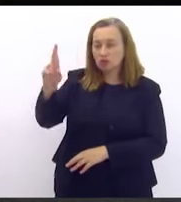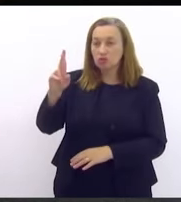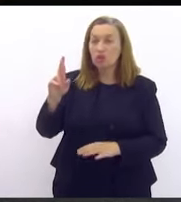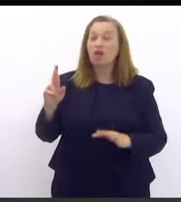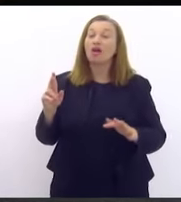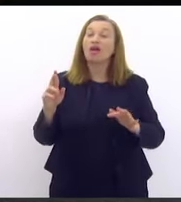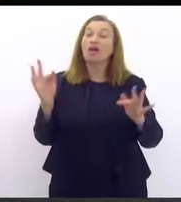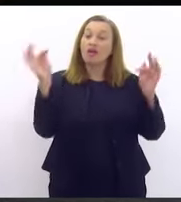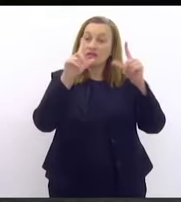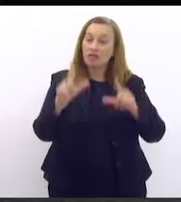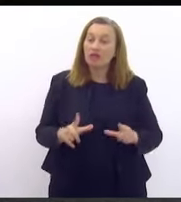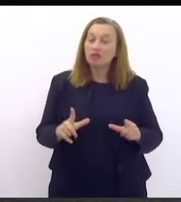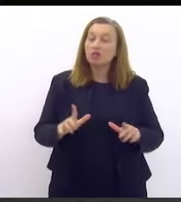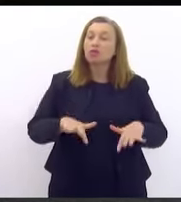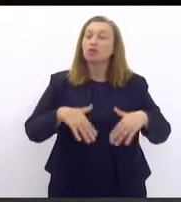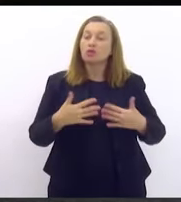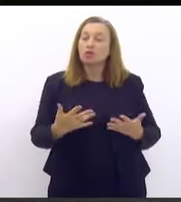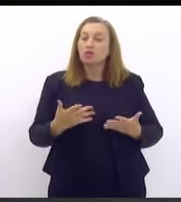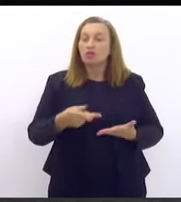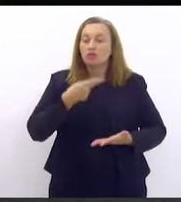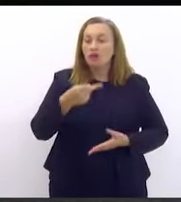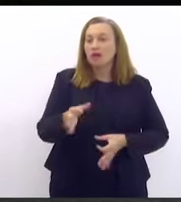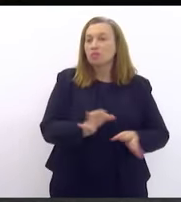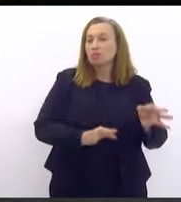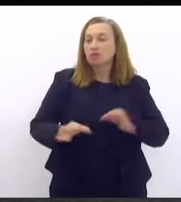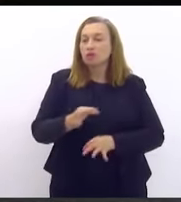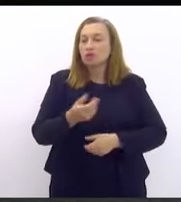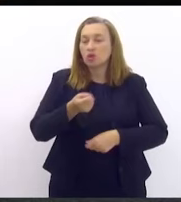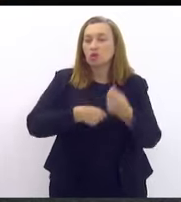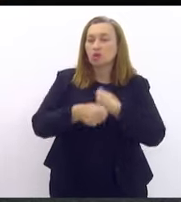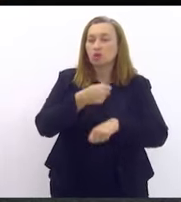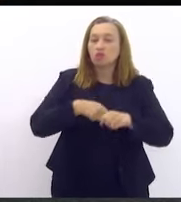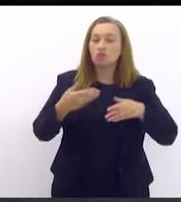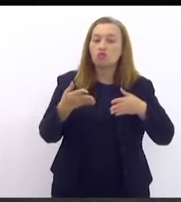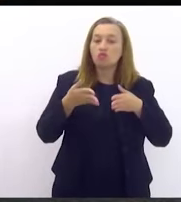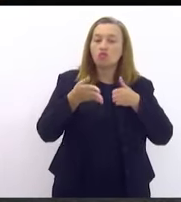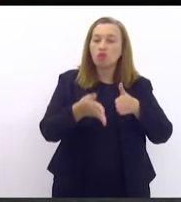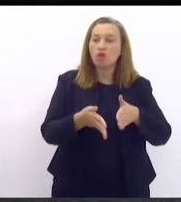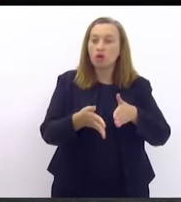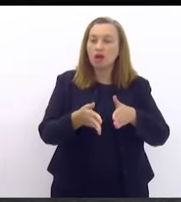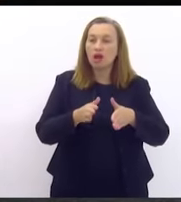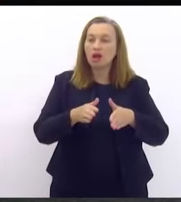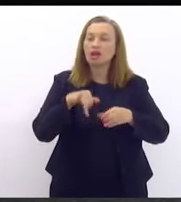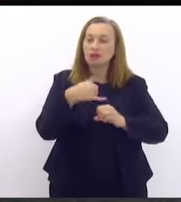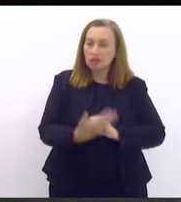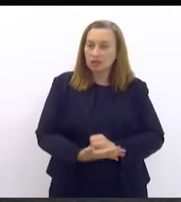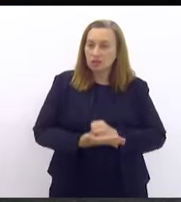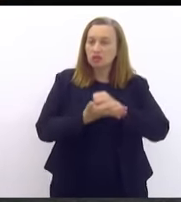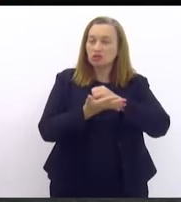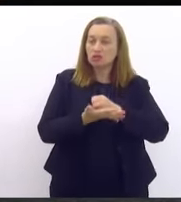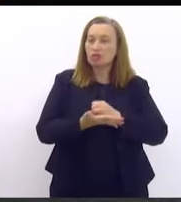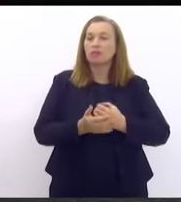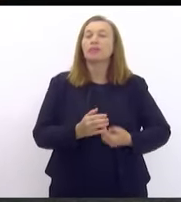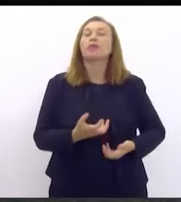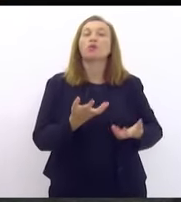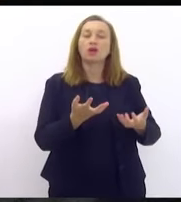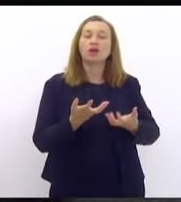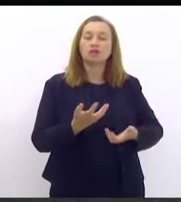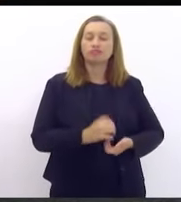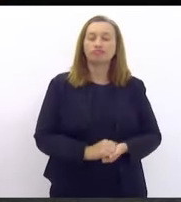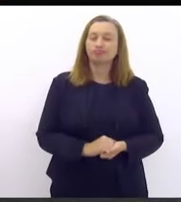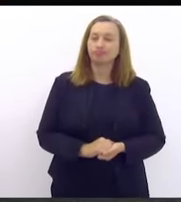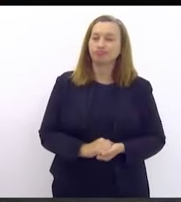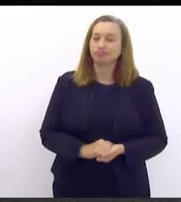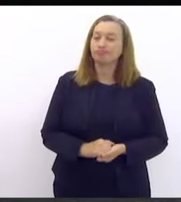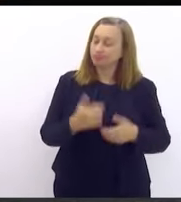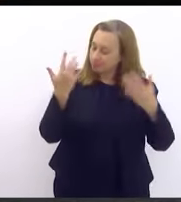que qualquer plano econômico tem que ter um fundamento sólido na sustentabilidade. Eu só quero